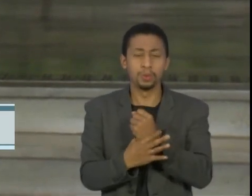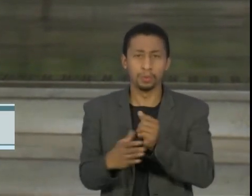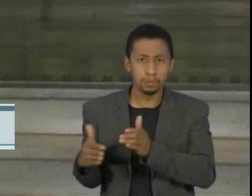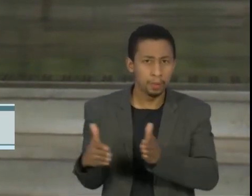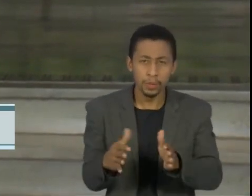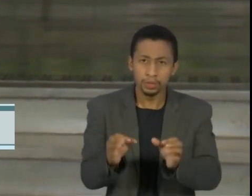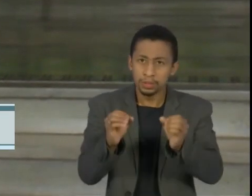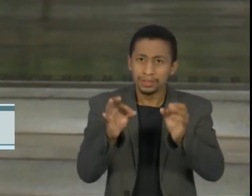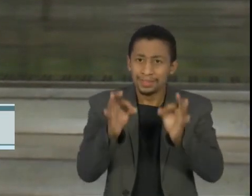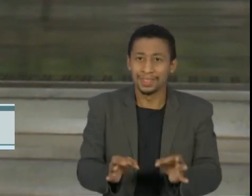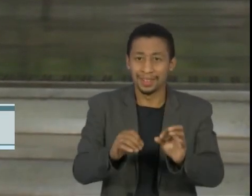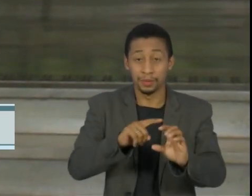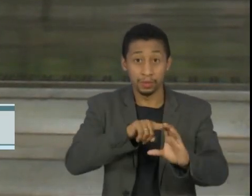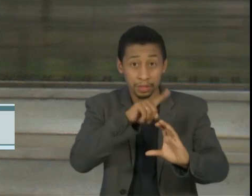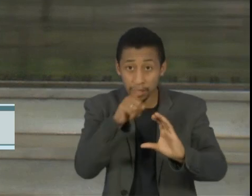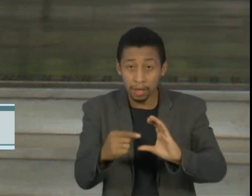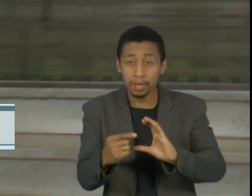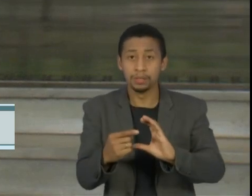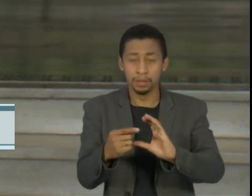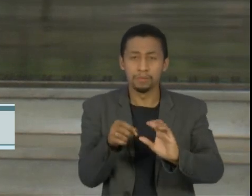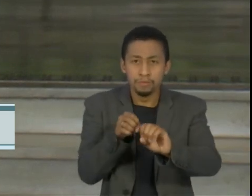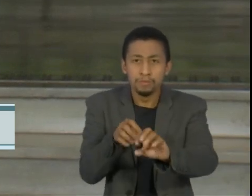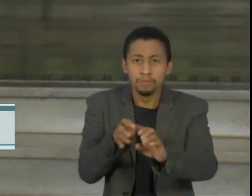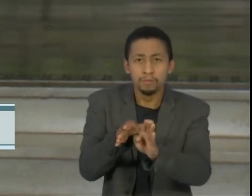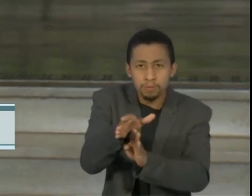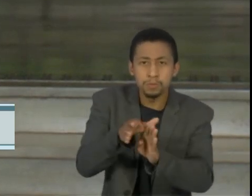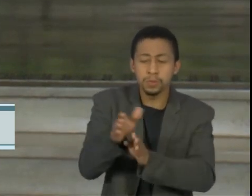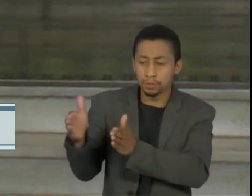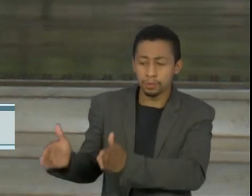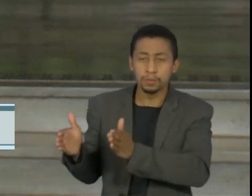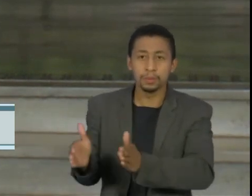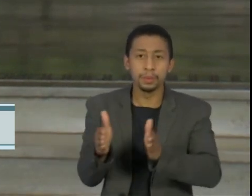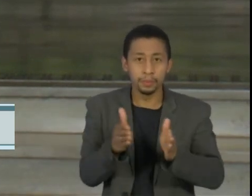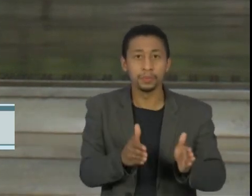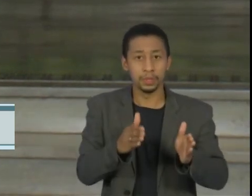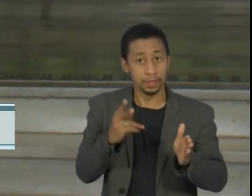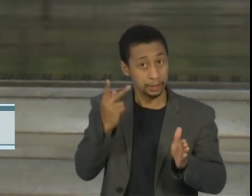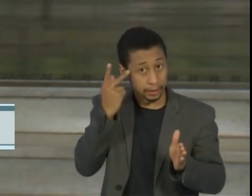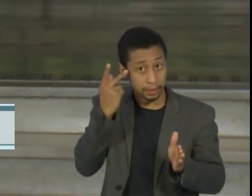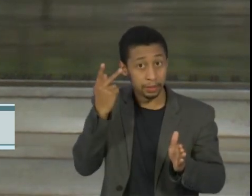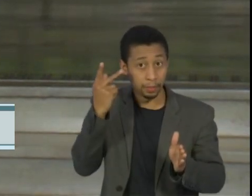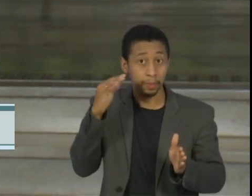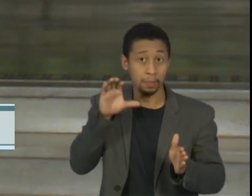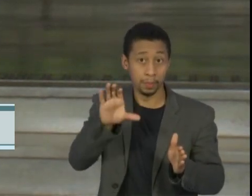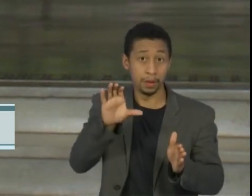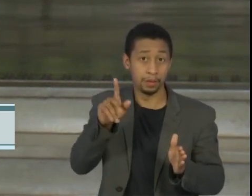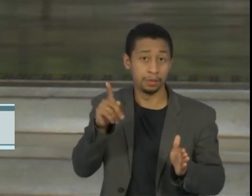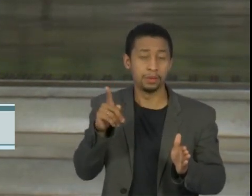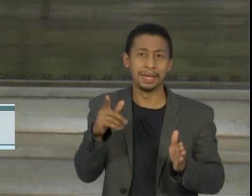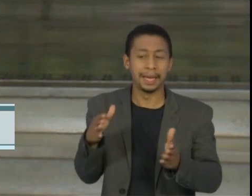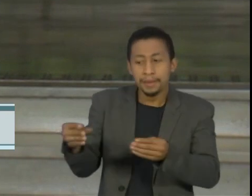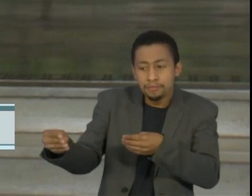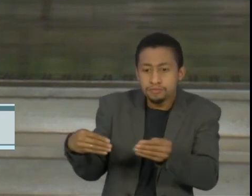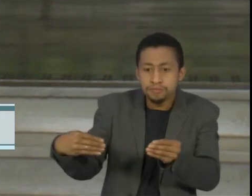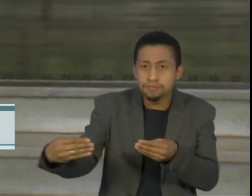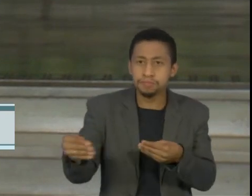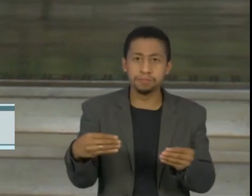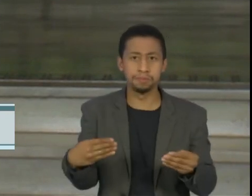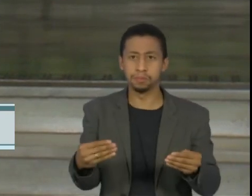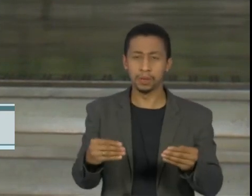dados para a implantação do Programa São Paulo. Não é um programa de flexibilização, é uma